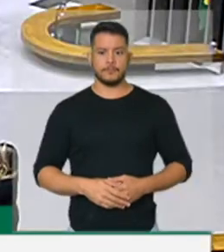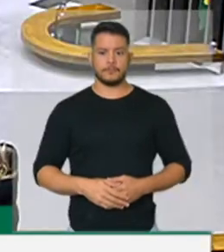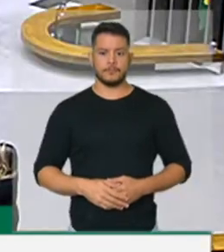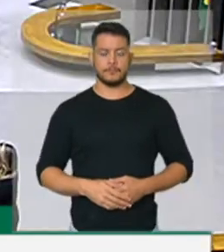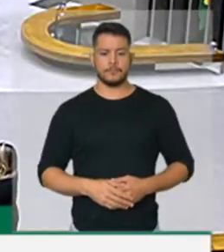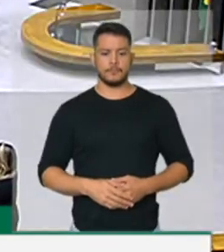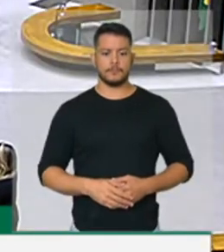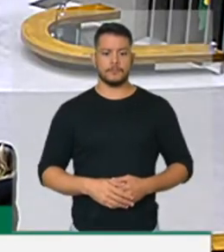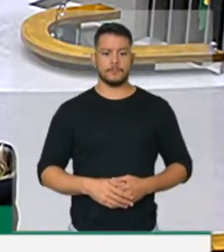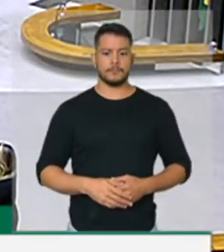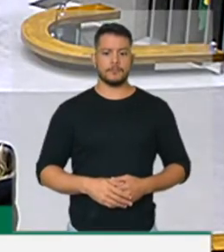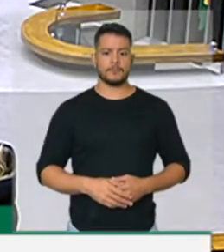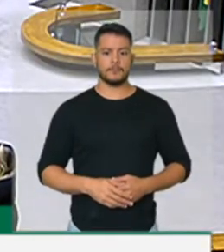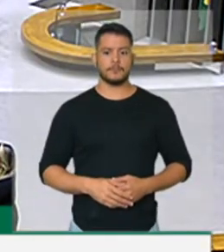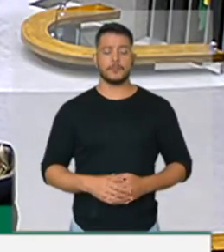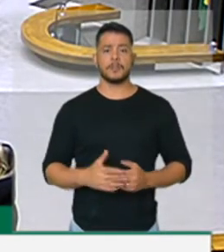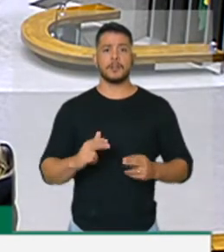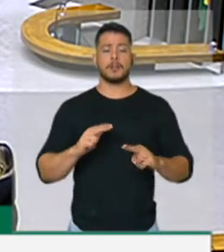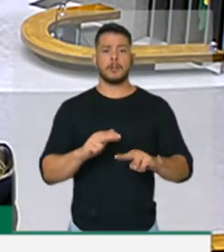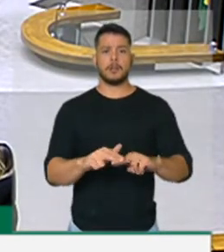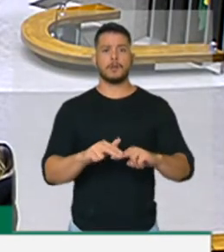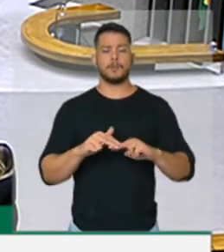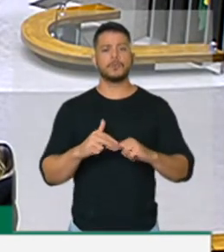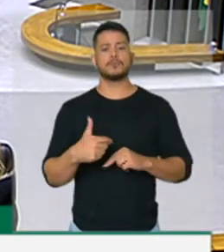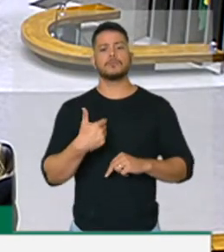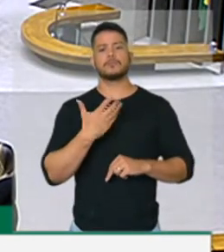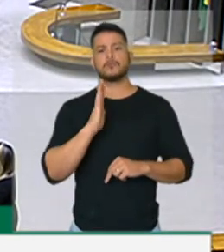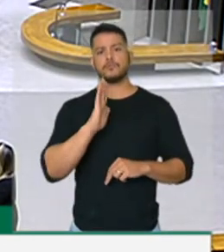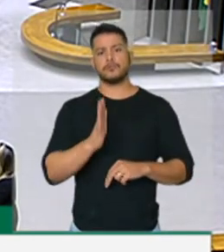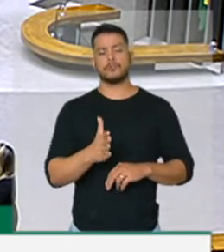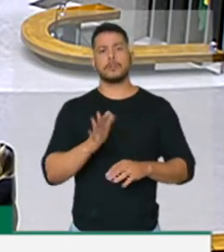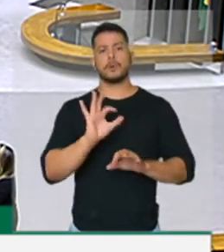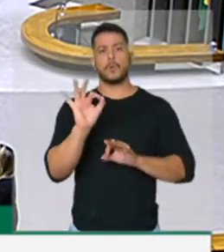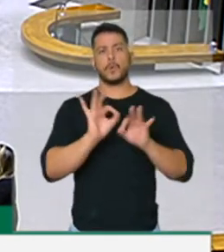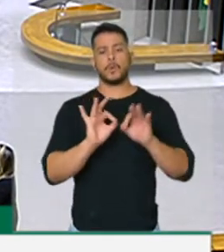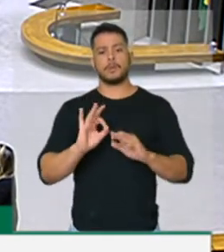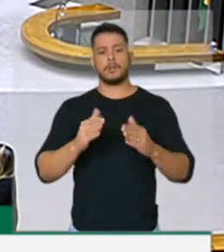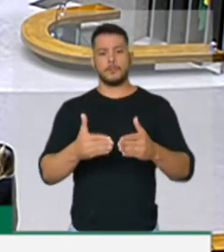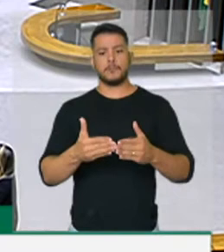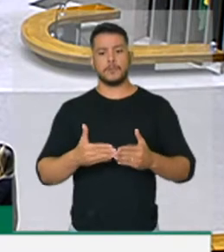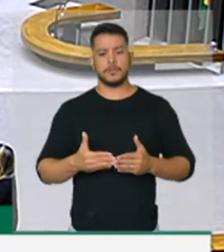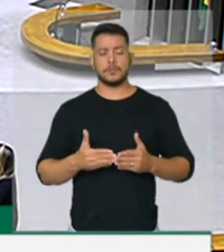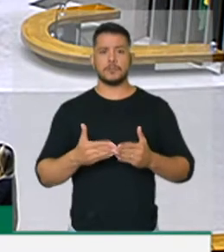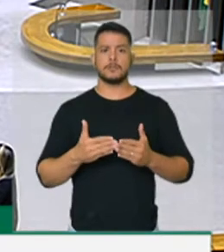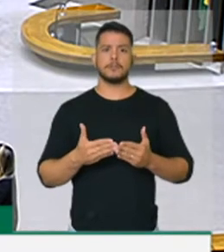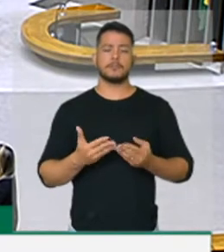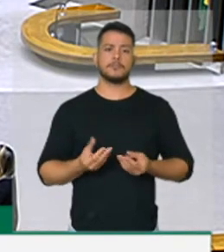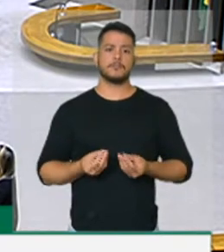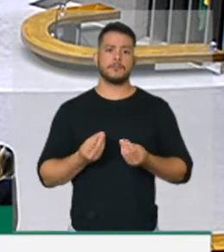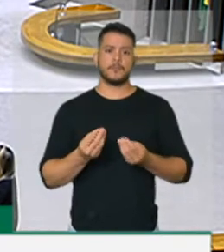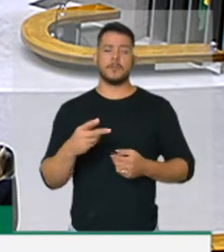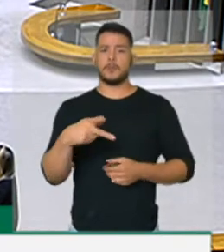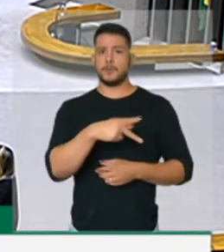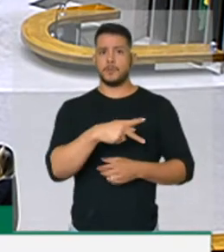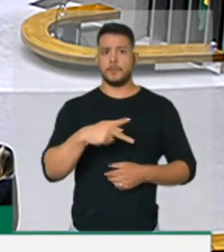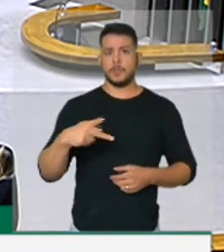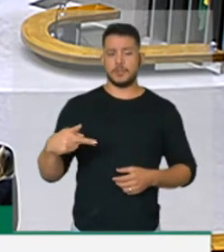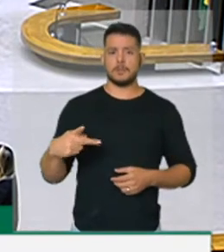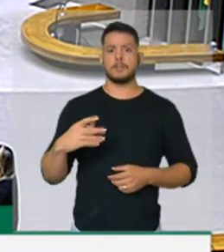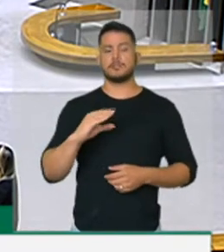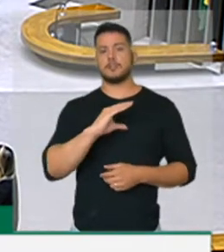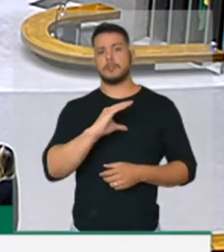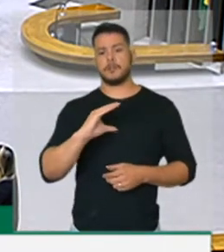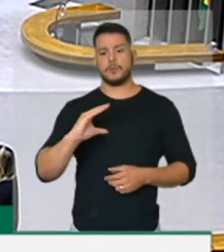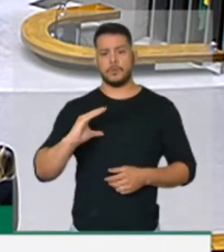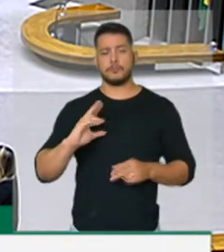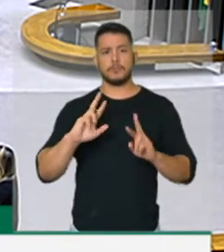Já vou concluir. Por todas as razões formulei a presente questão de ordem, a presidência da Comissão de Seguridade Social e Família na reunião deliberativa extraordinária